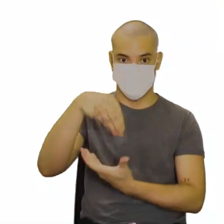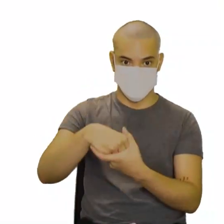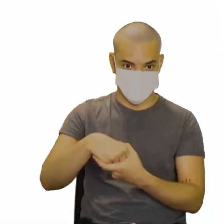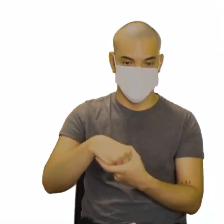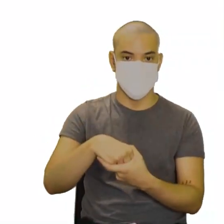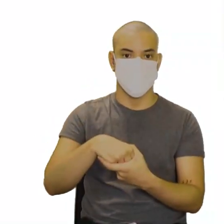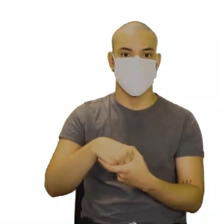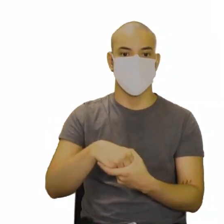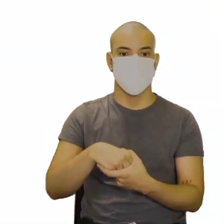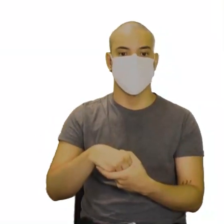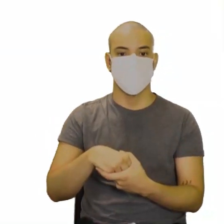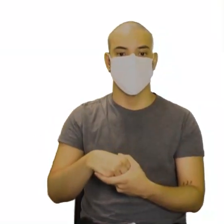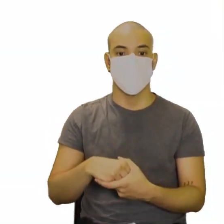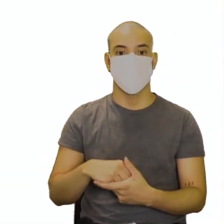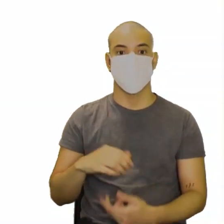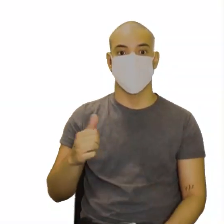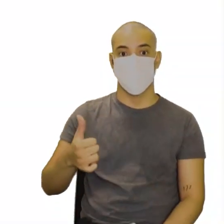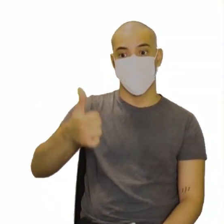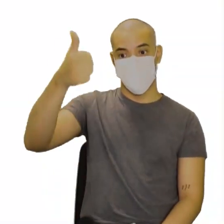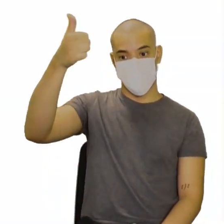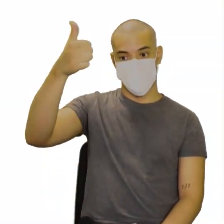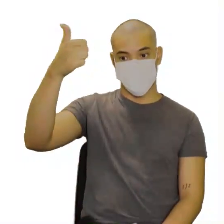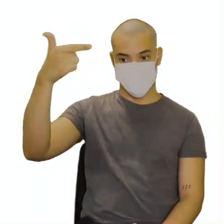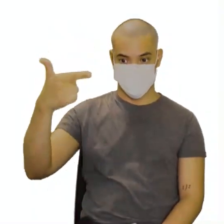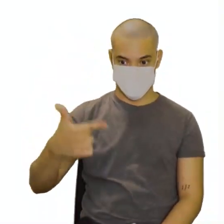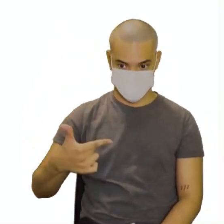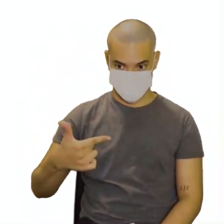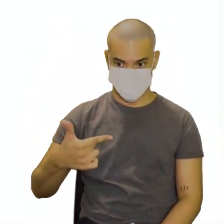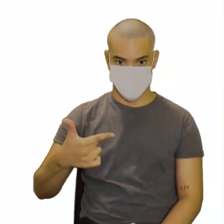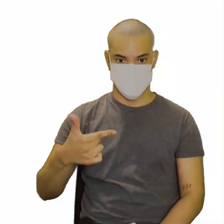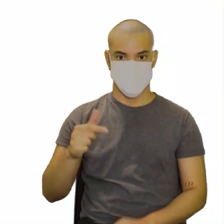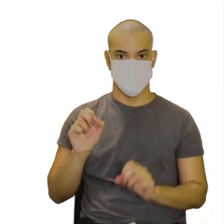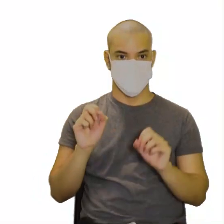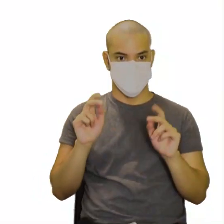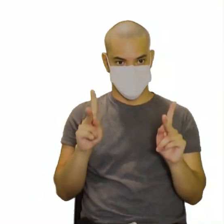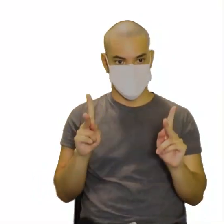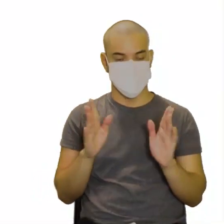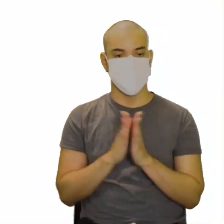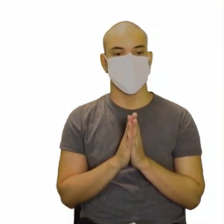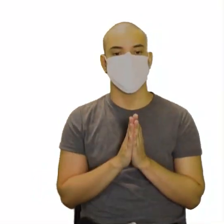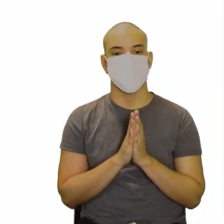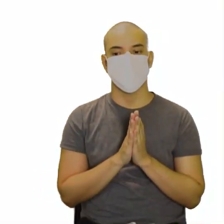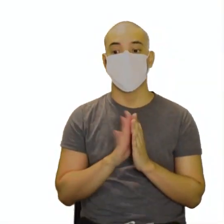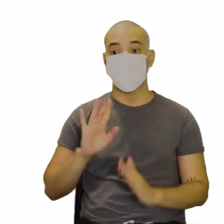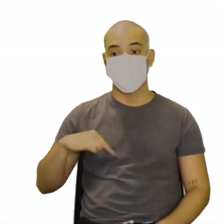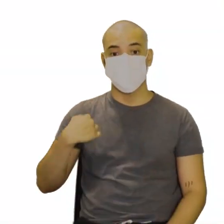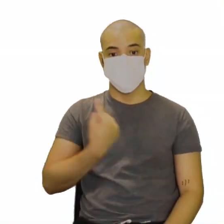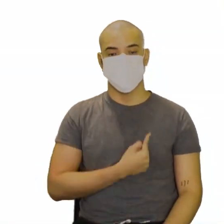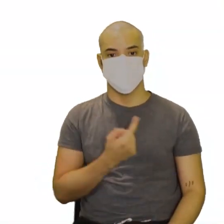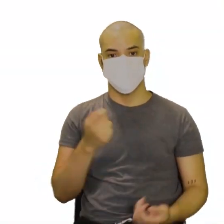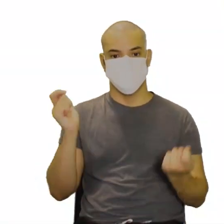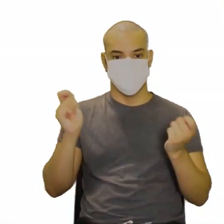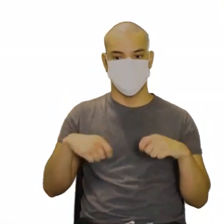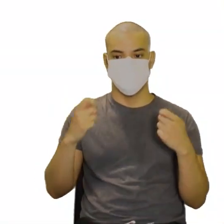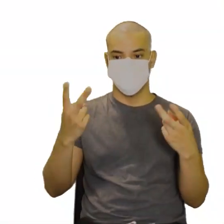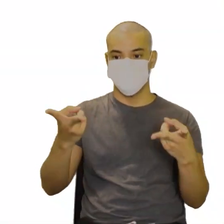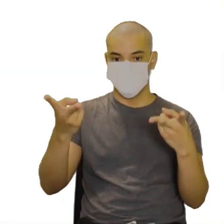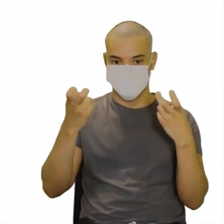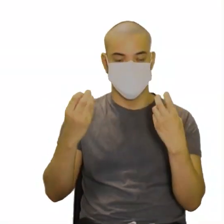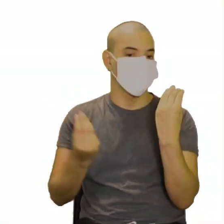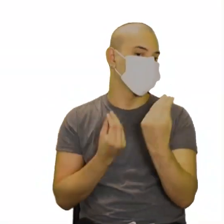Aqui eu tenho o valor de outra resistência, ok? Aqui, pessoal, nós podemos perceber que nesse caso, como é